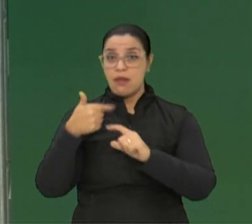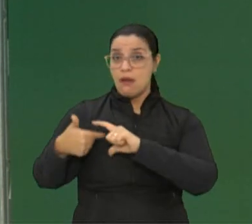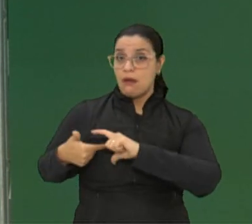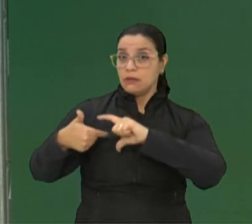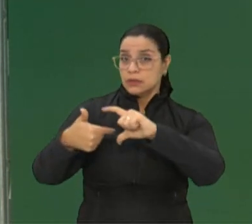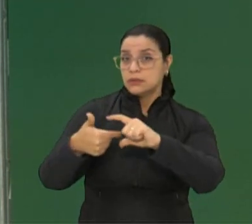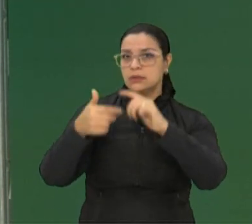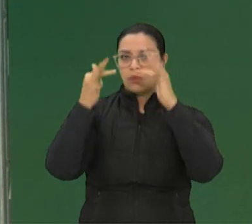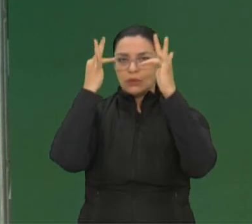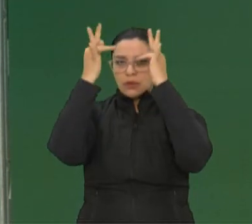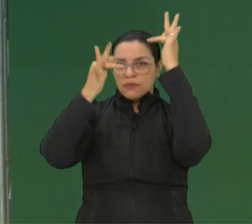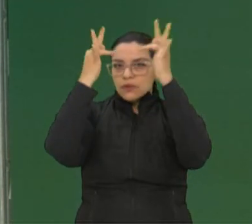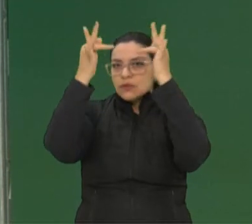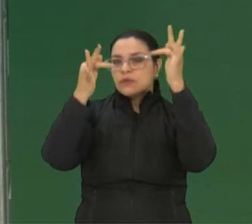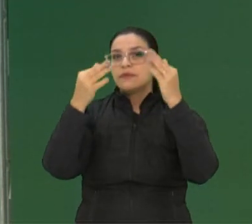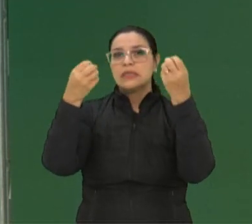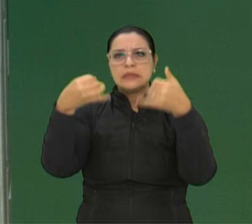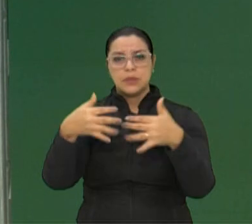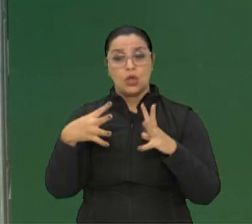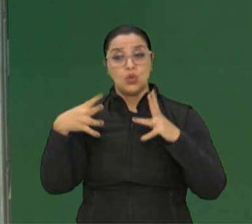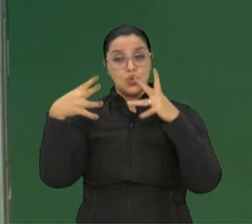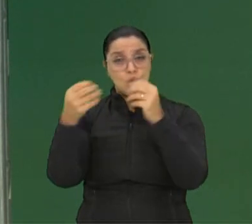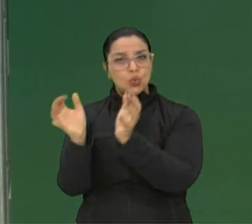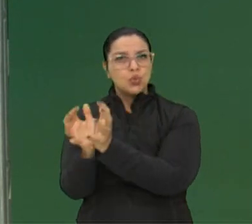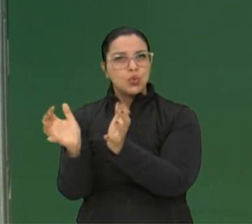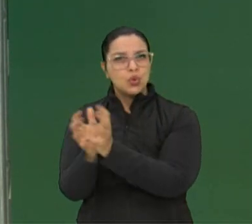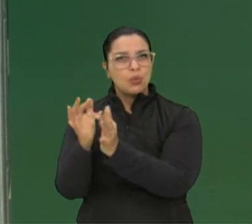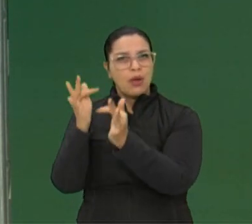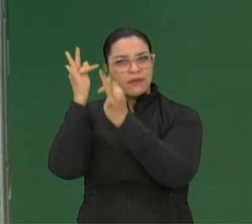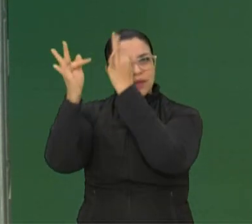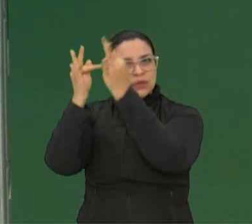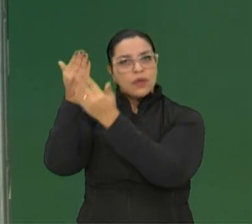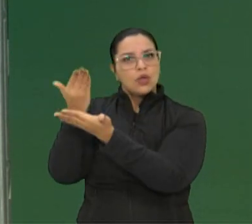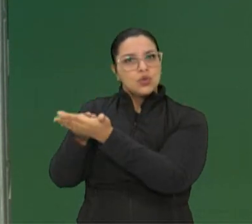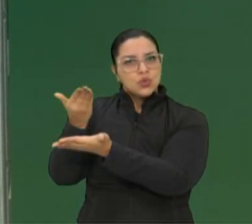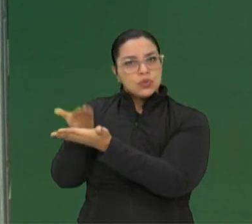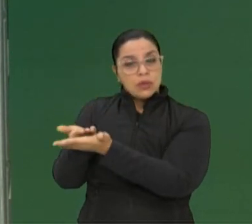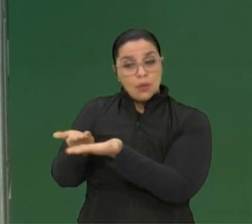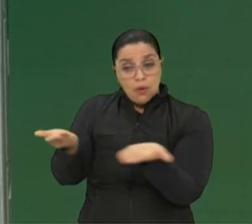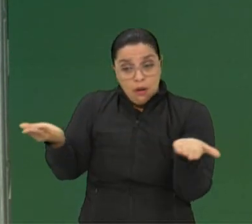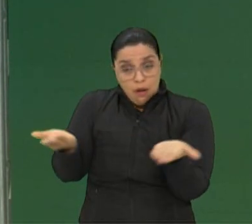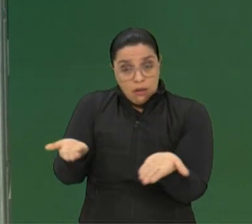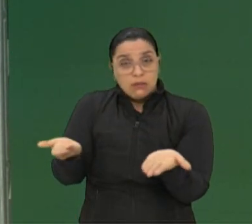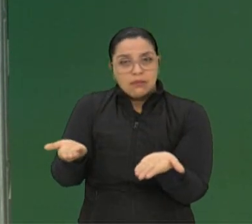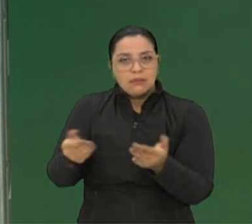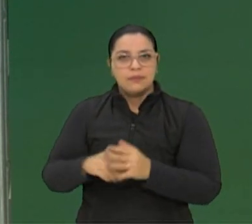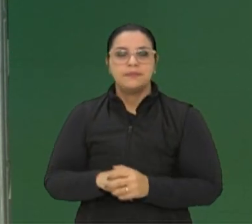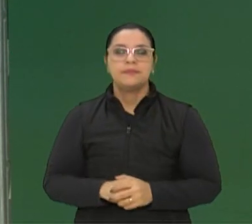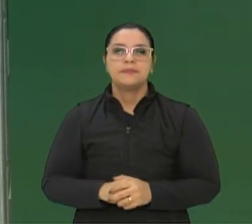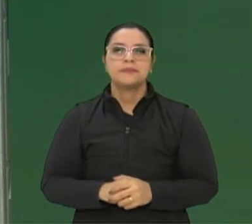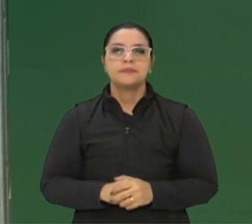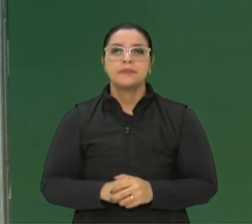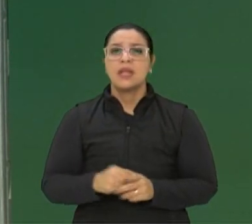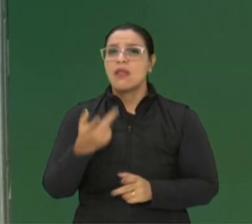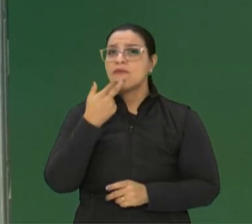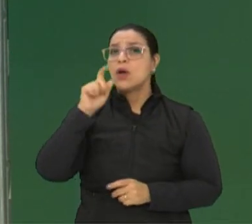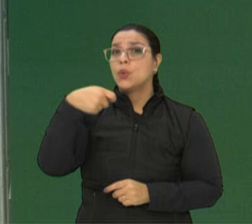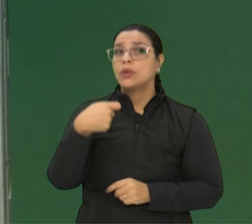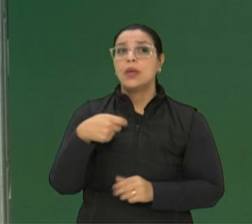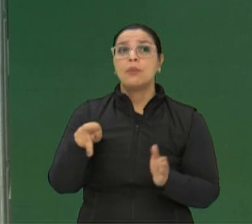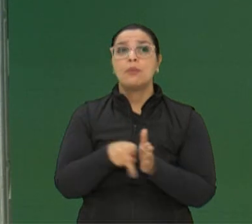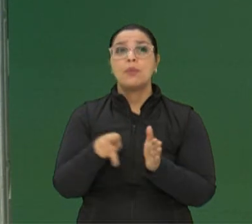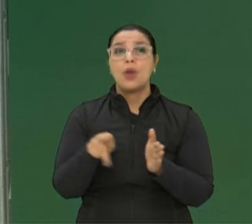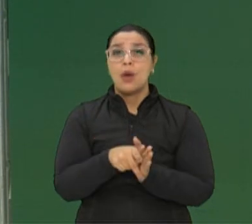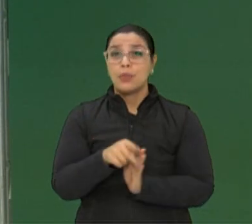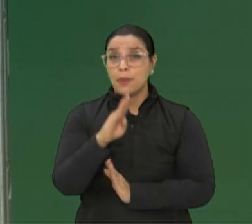tradição filosófica, ou seja, os filósofos, né, que nós estudamos até aqui, tá? Eles dão uma